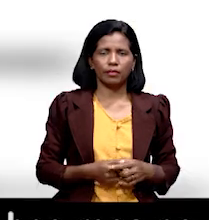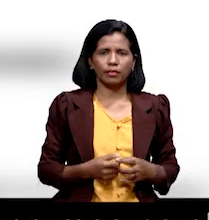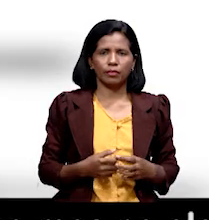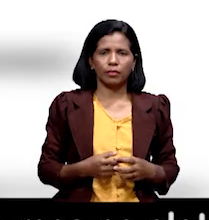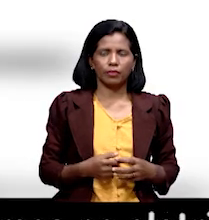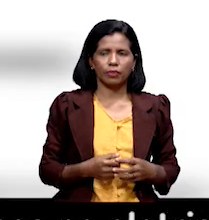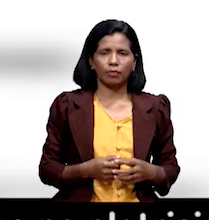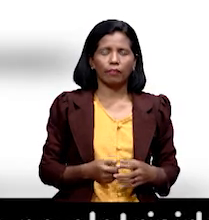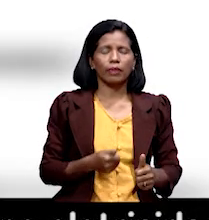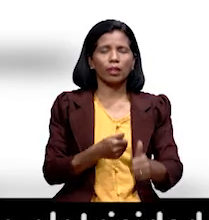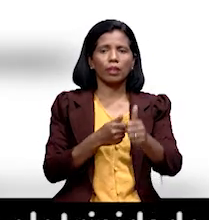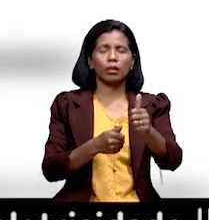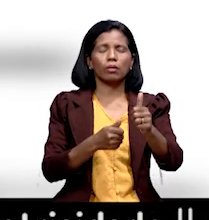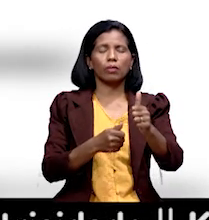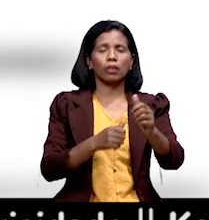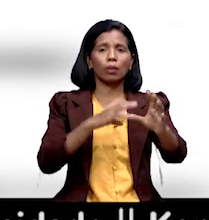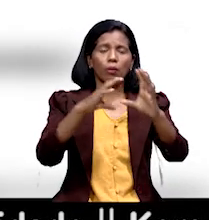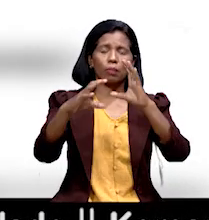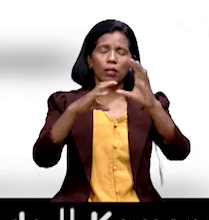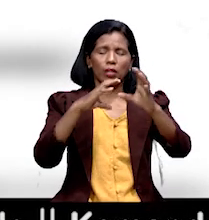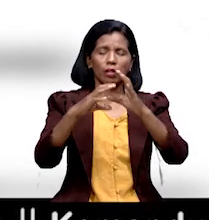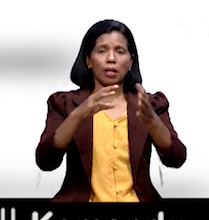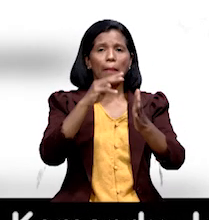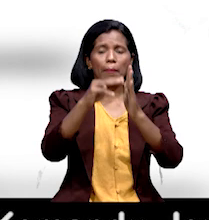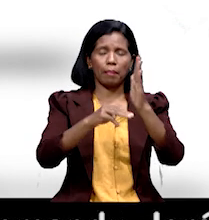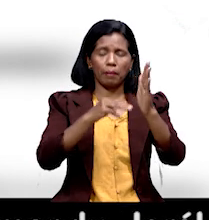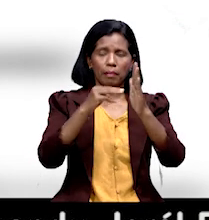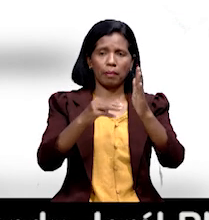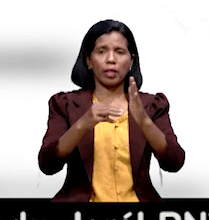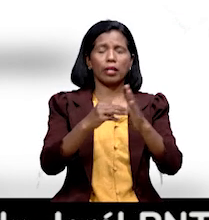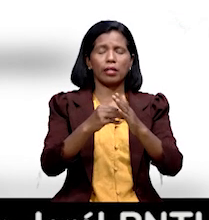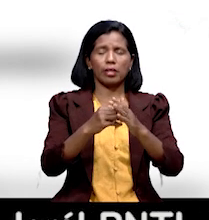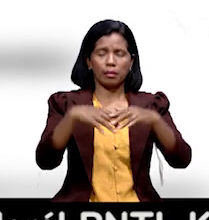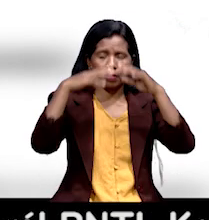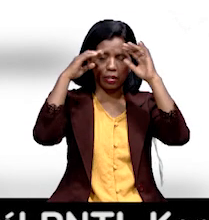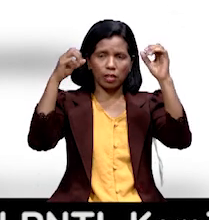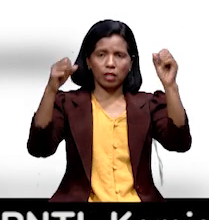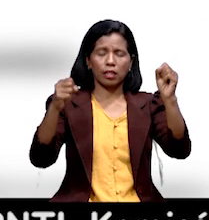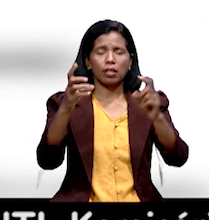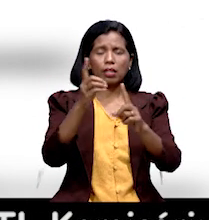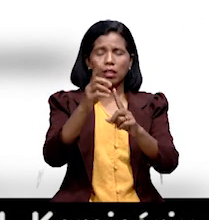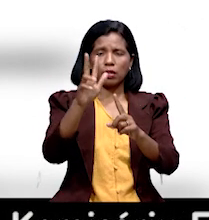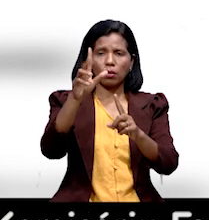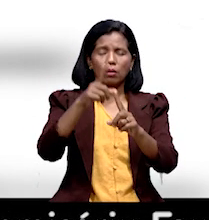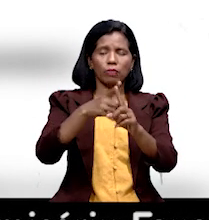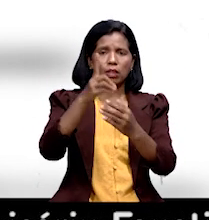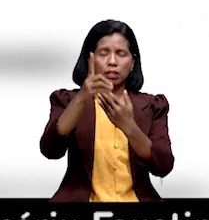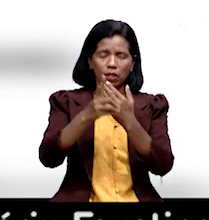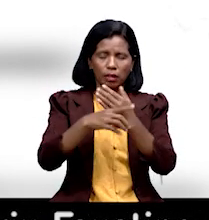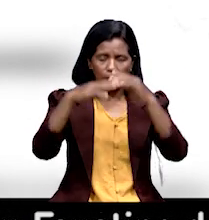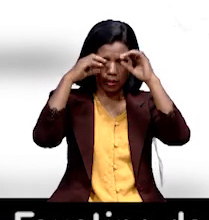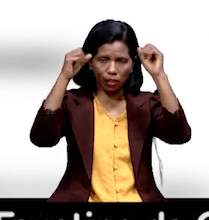Tuir comunicado à imprensa Russimédia, Palácio Presidencial e a Lorontolo Fulanzaneiro, Presidente da República Francisco Guterres